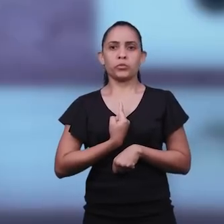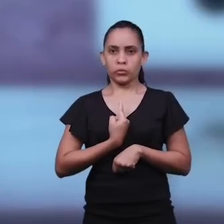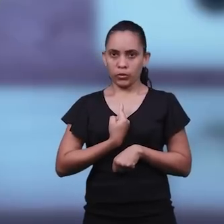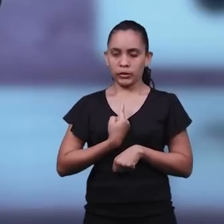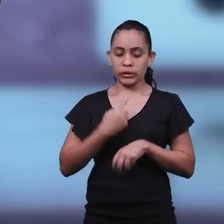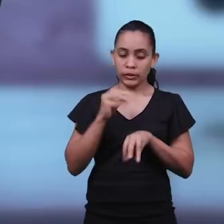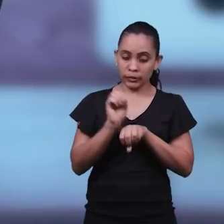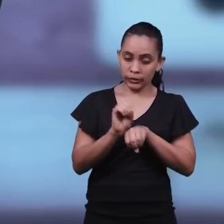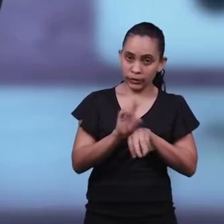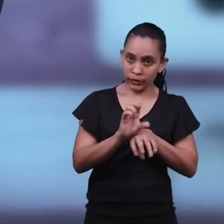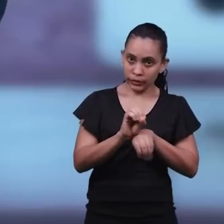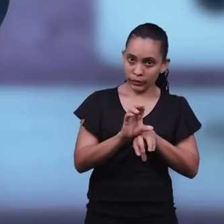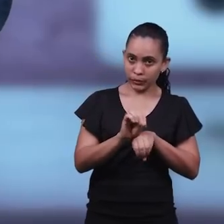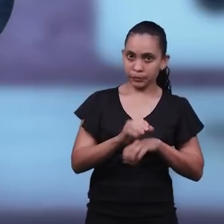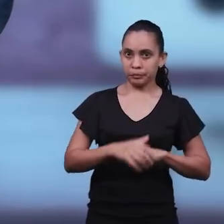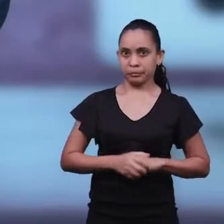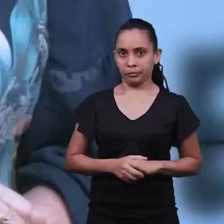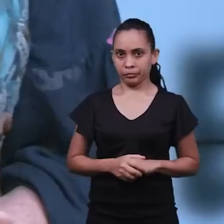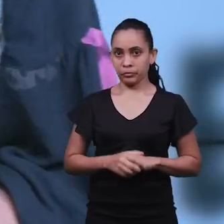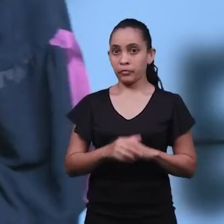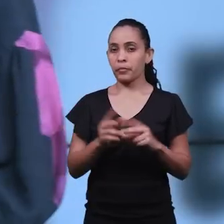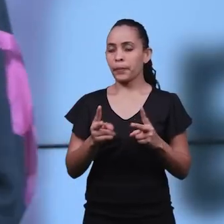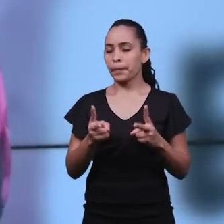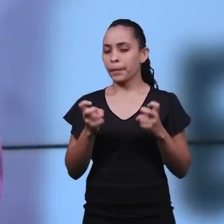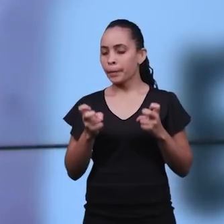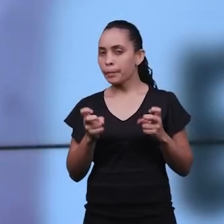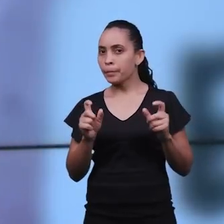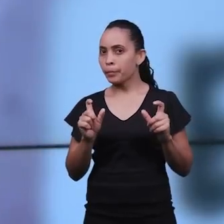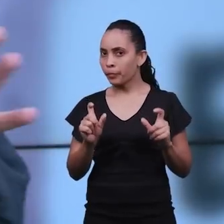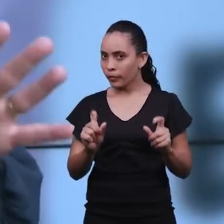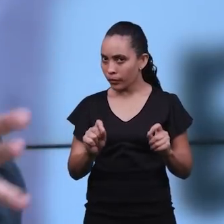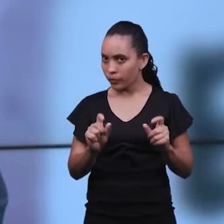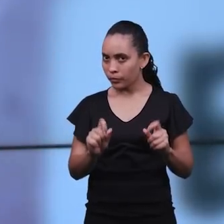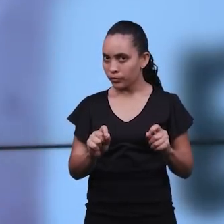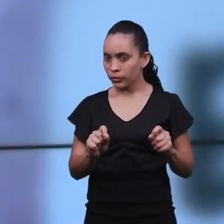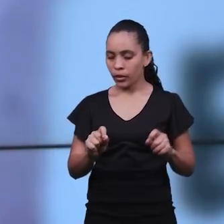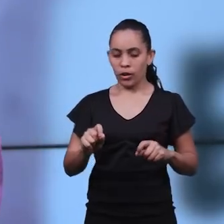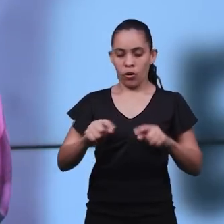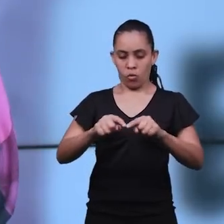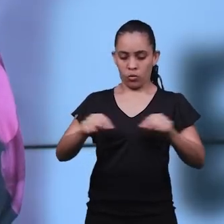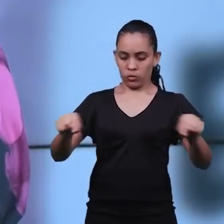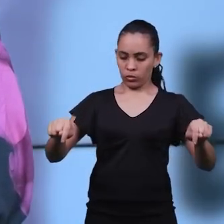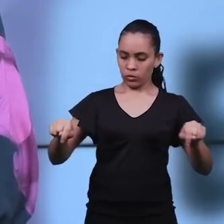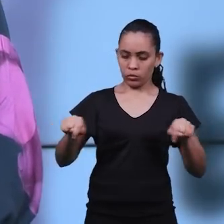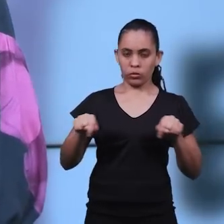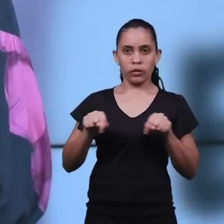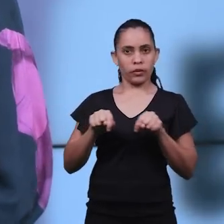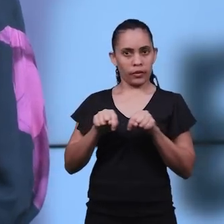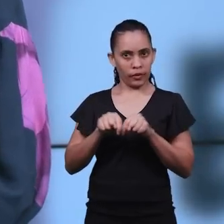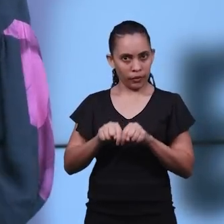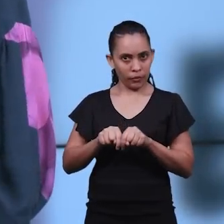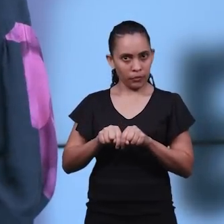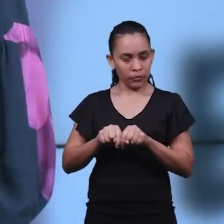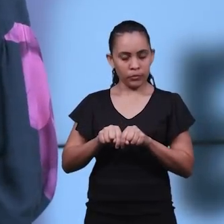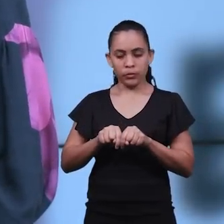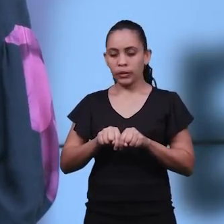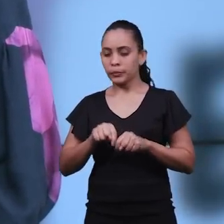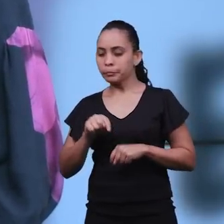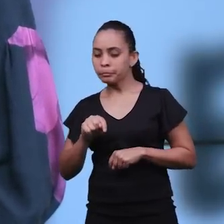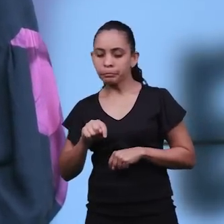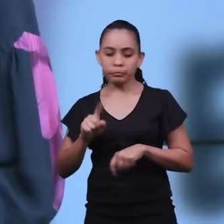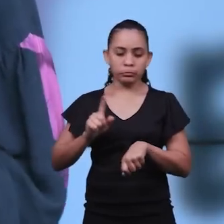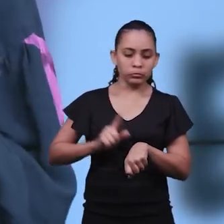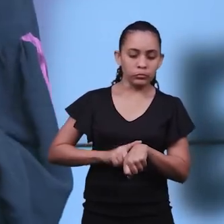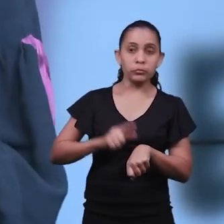e educadores que ensinam. Vimos que captamos as informações do ambiente e, a partir desse